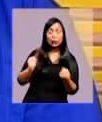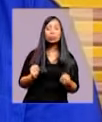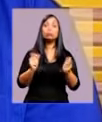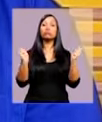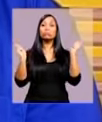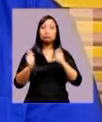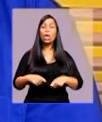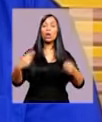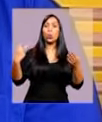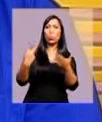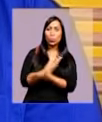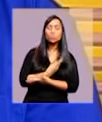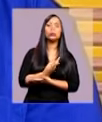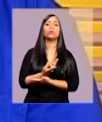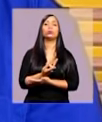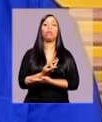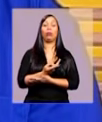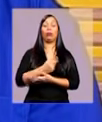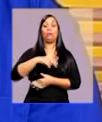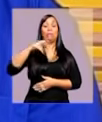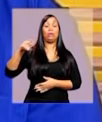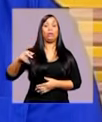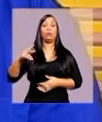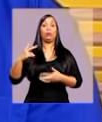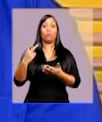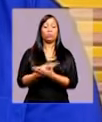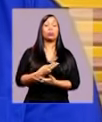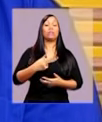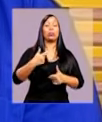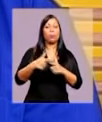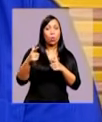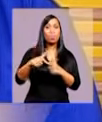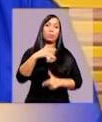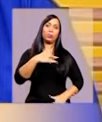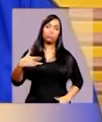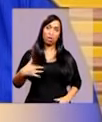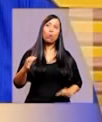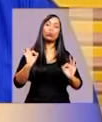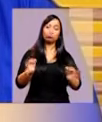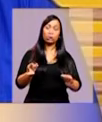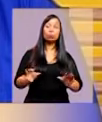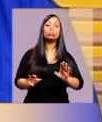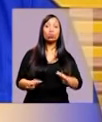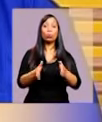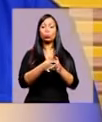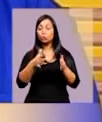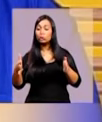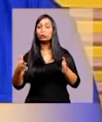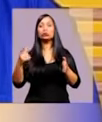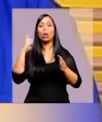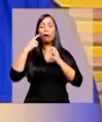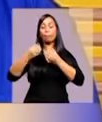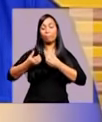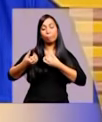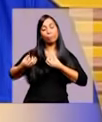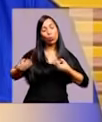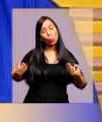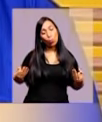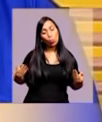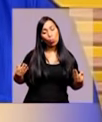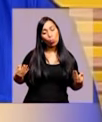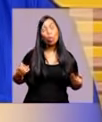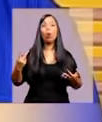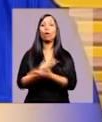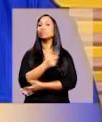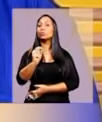isso pode acontecer em níveis que possam eventualmente complicar a saúde, né? Durante a prática meditativa, o